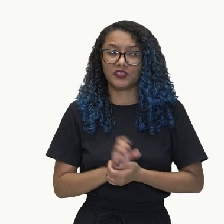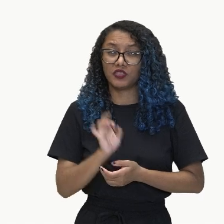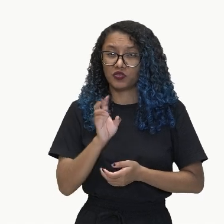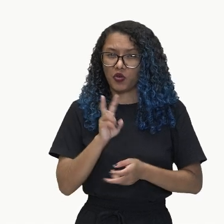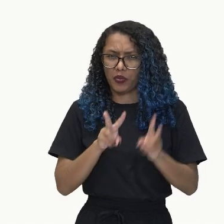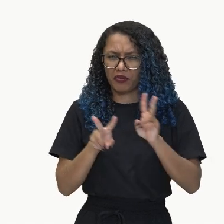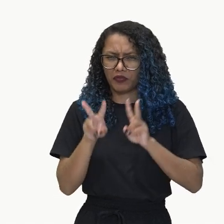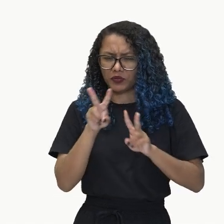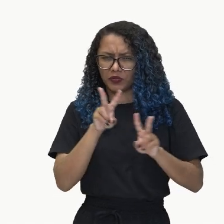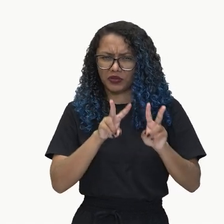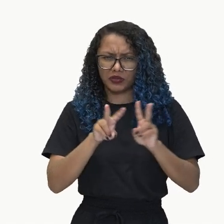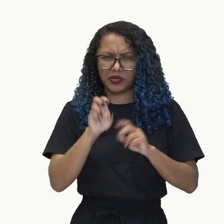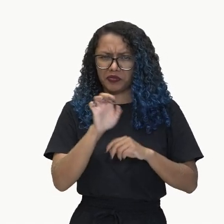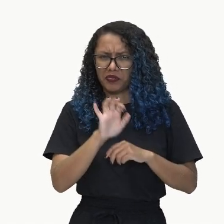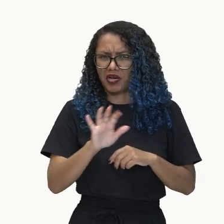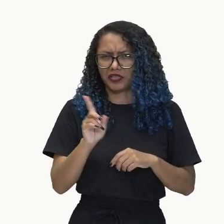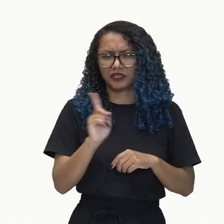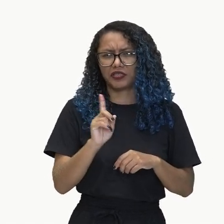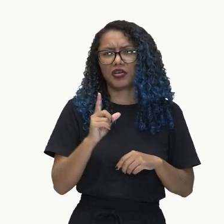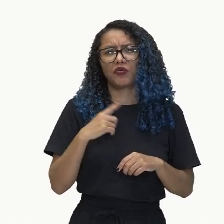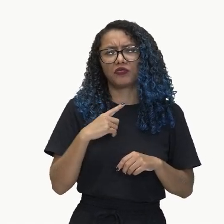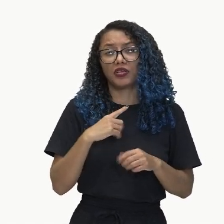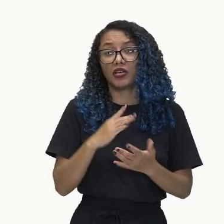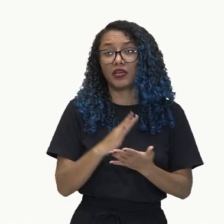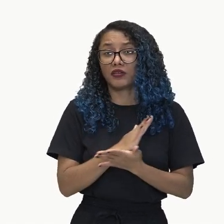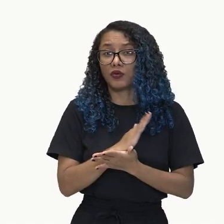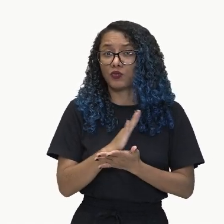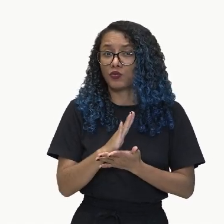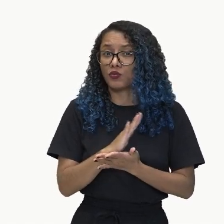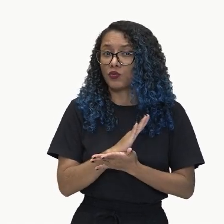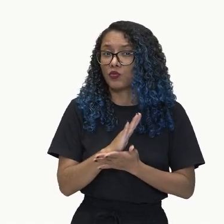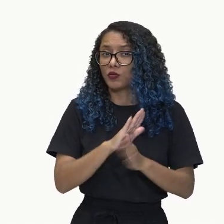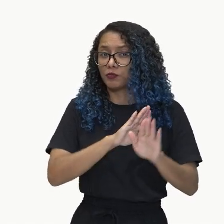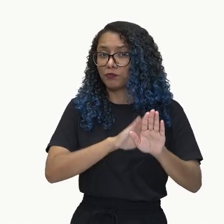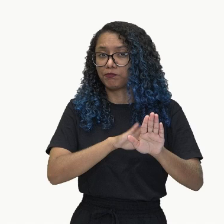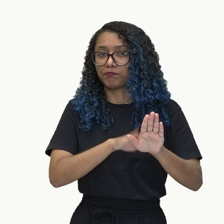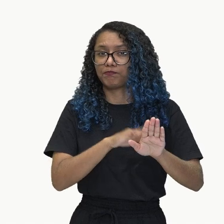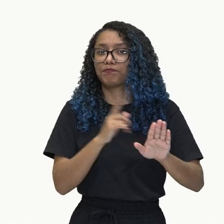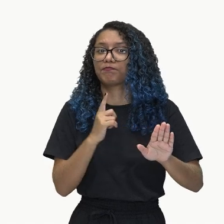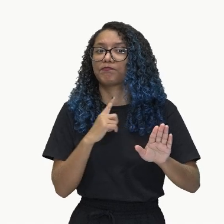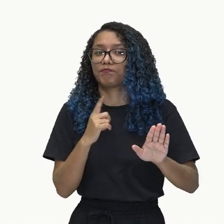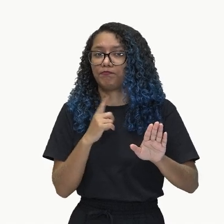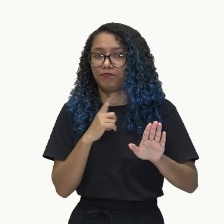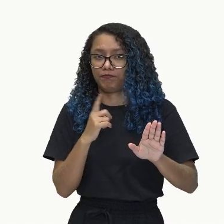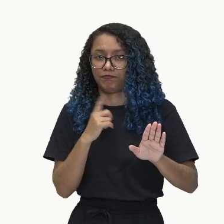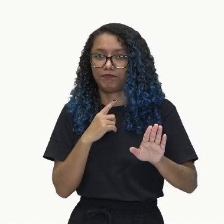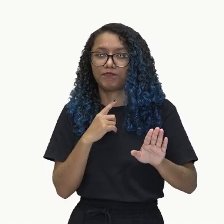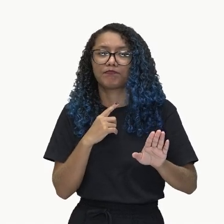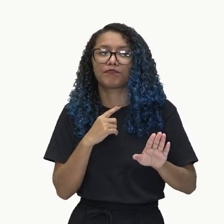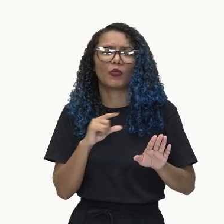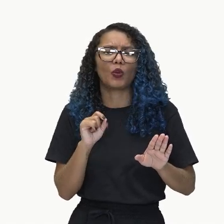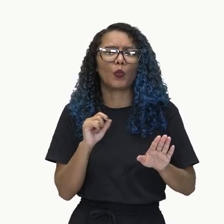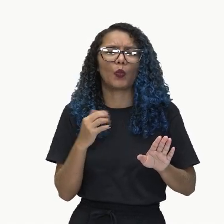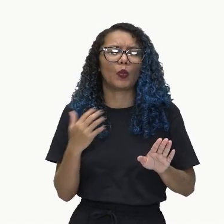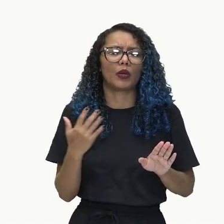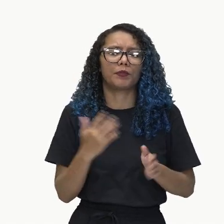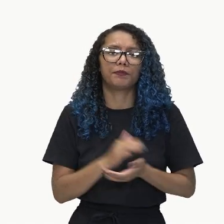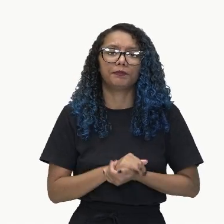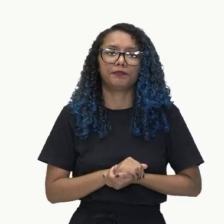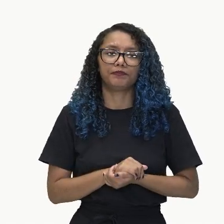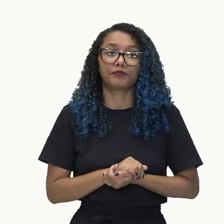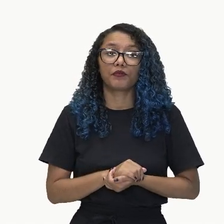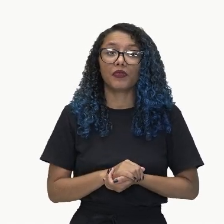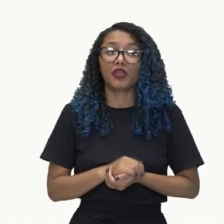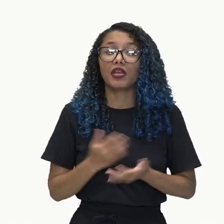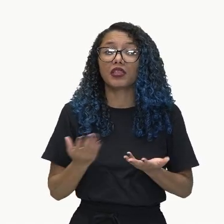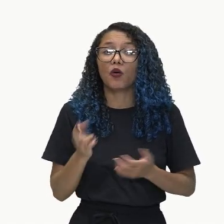desfrutar das imagens tem algo a mais ok prestem aten Vamos agora para o nome